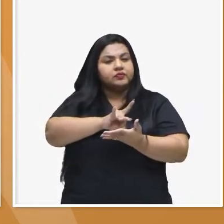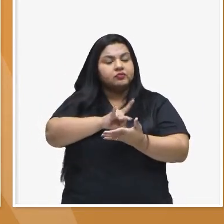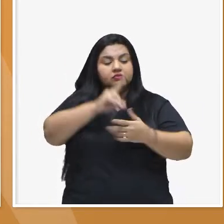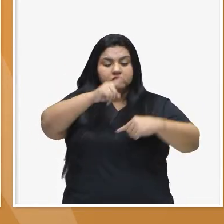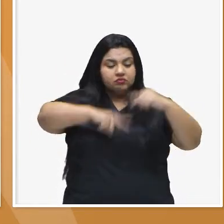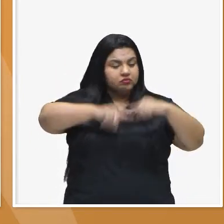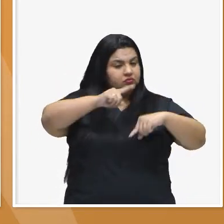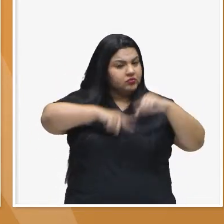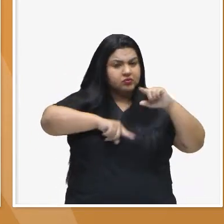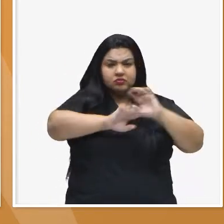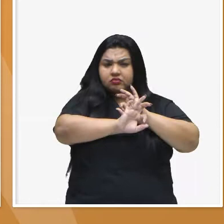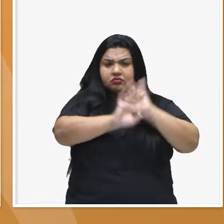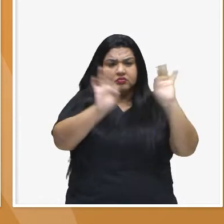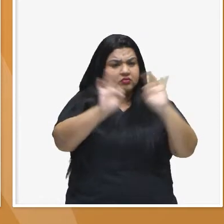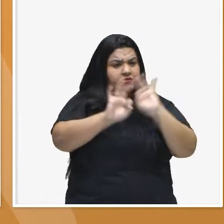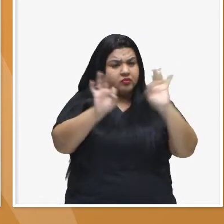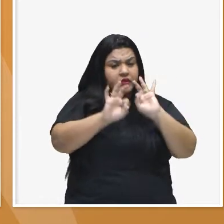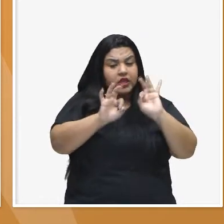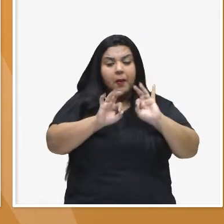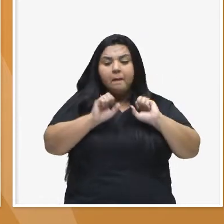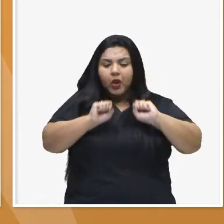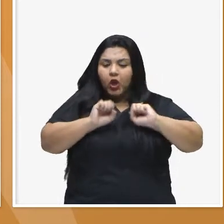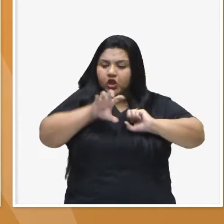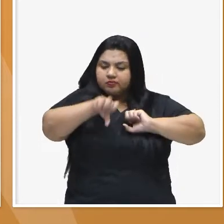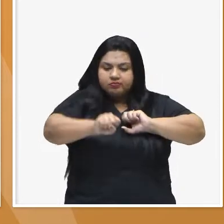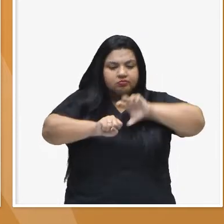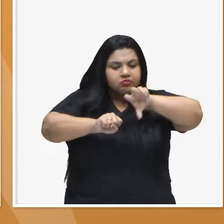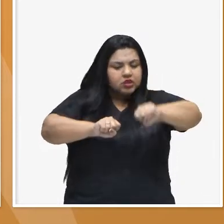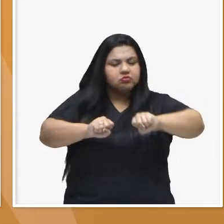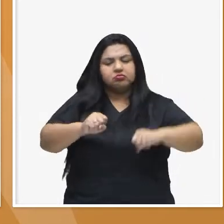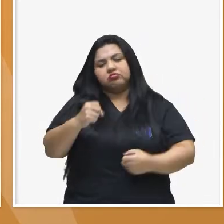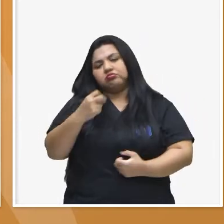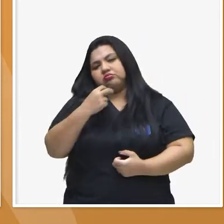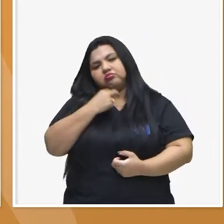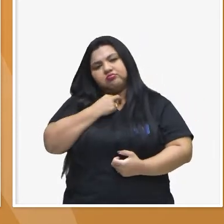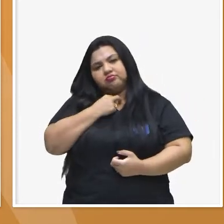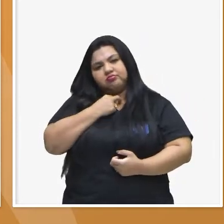material, ela não é uma realidade palpável, né? Ela não é.